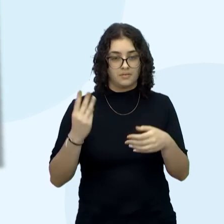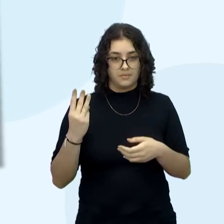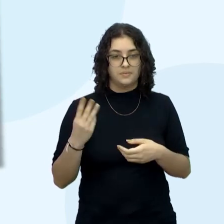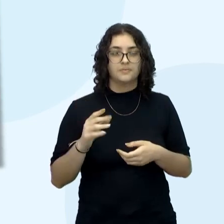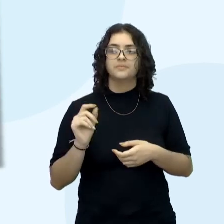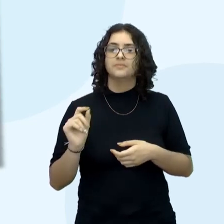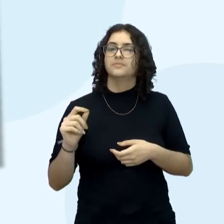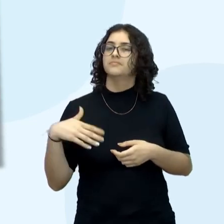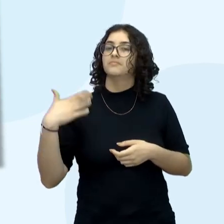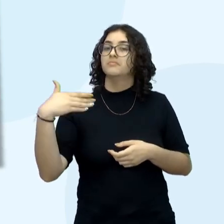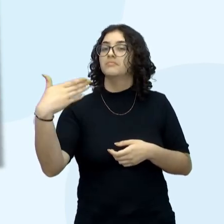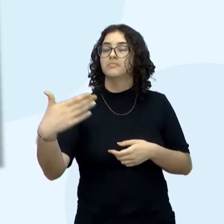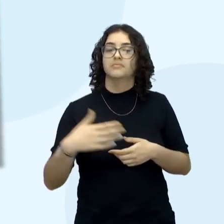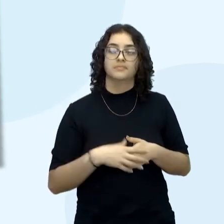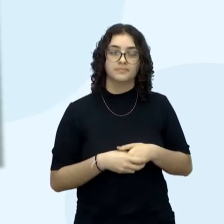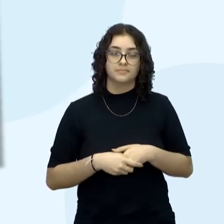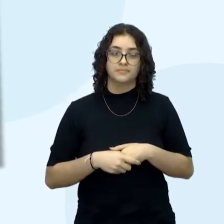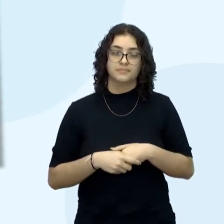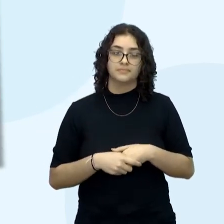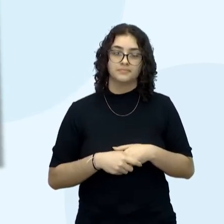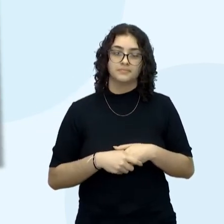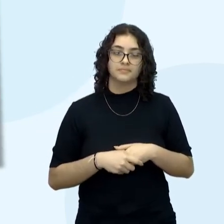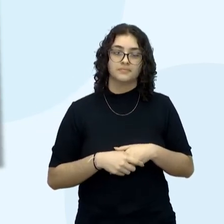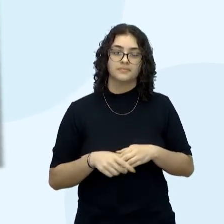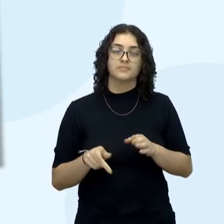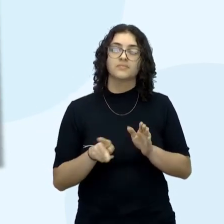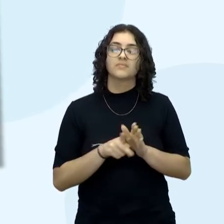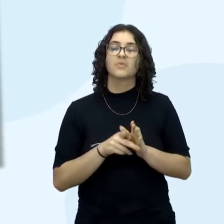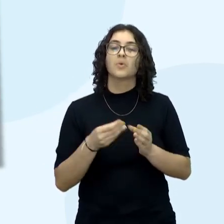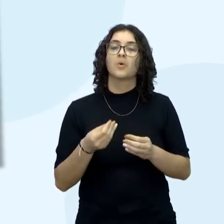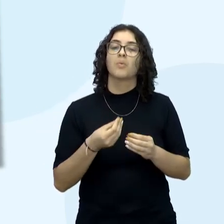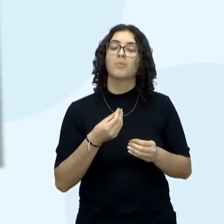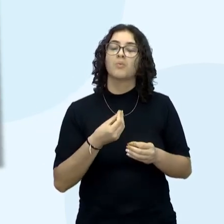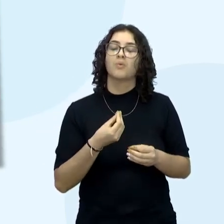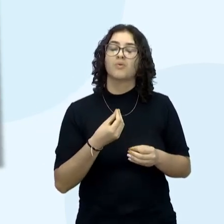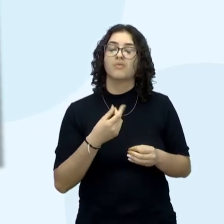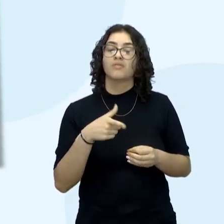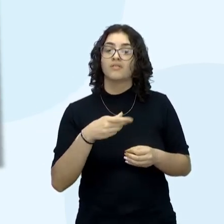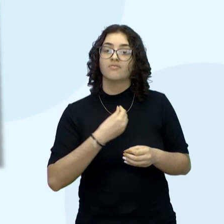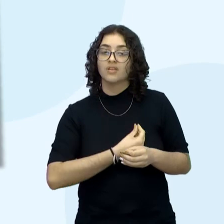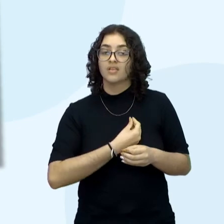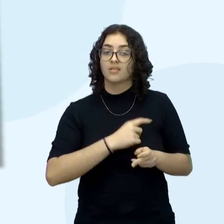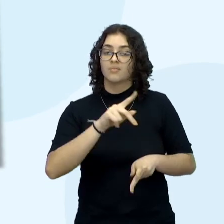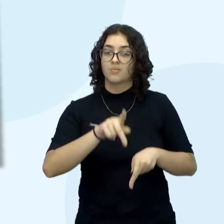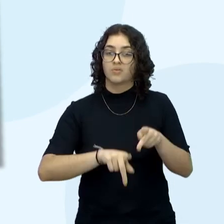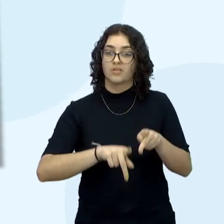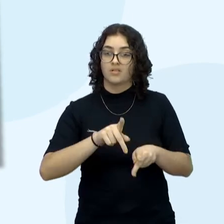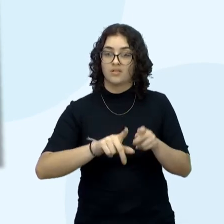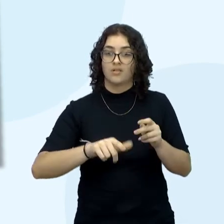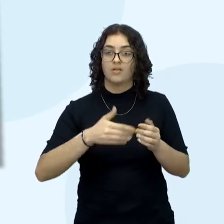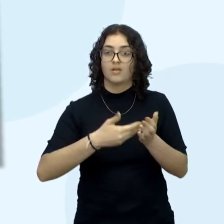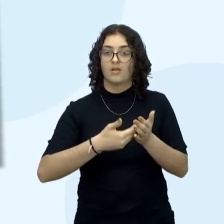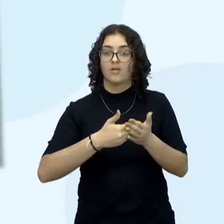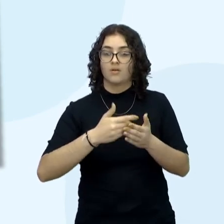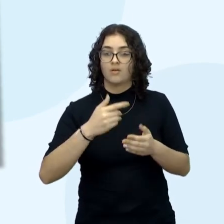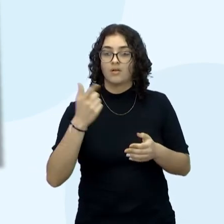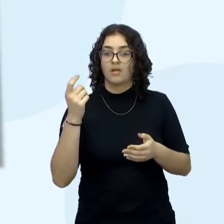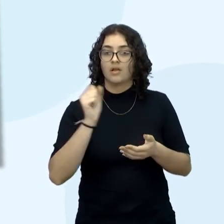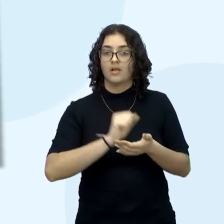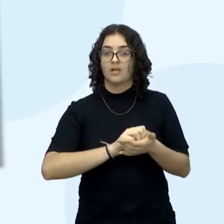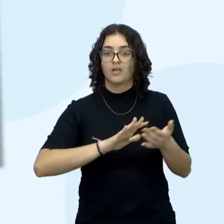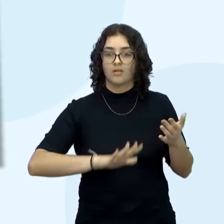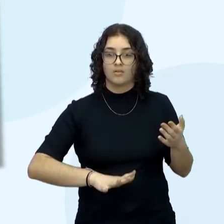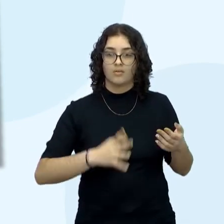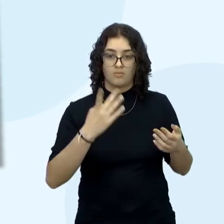o que vem por aí, né? Ou seja, as condições da população é o que a gente vai ver aí na nossa